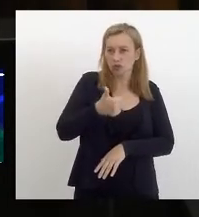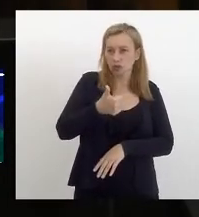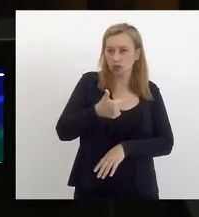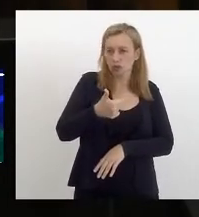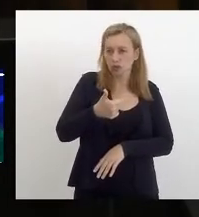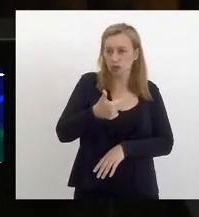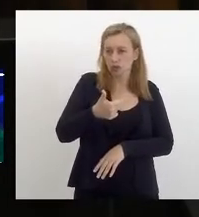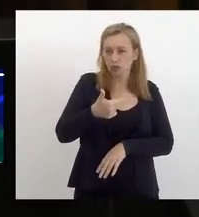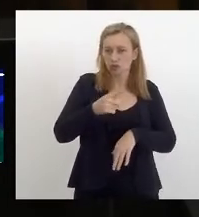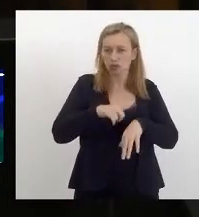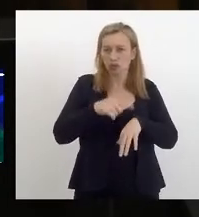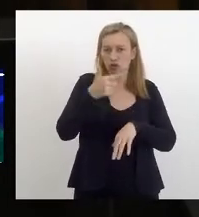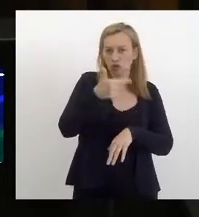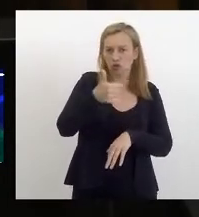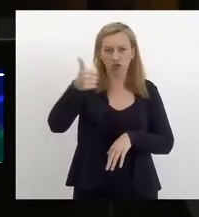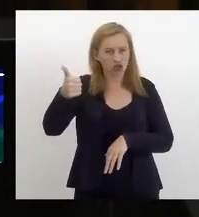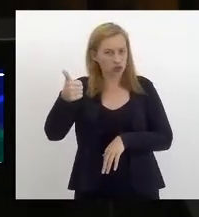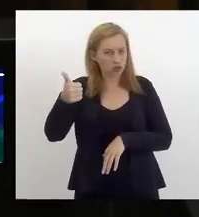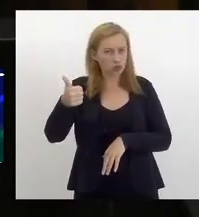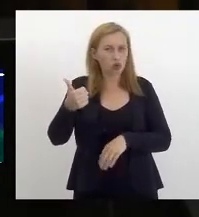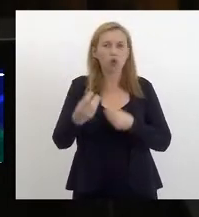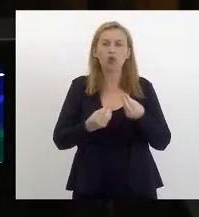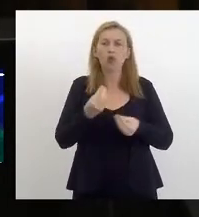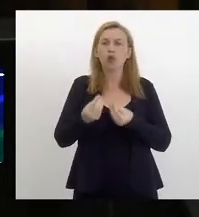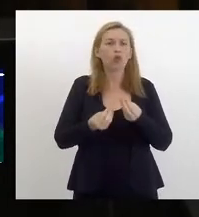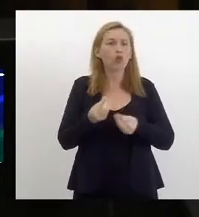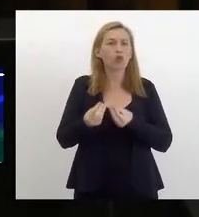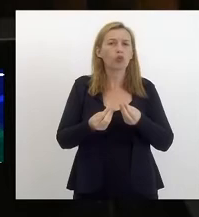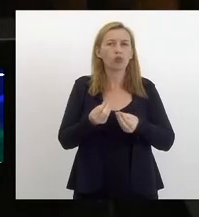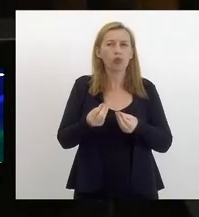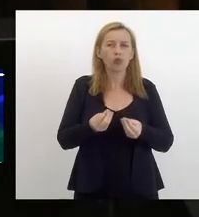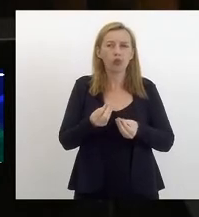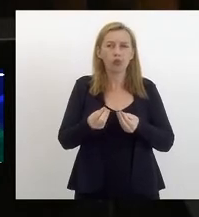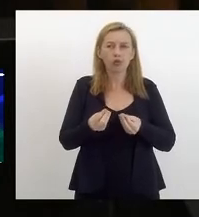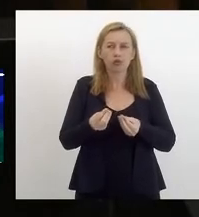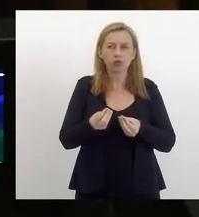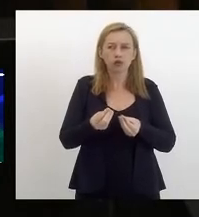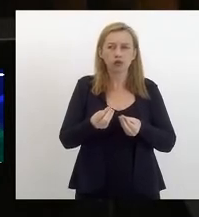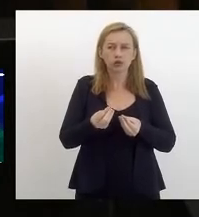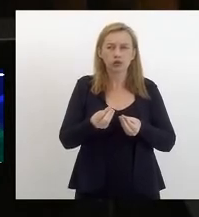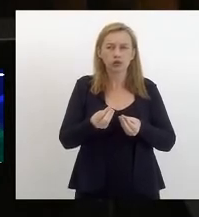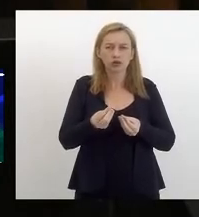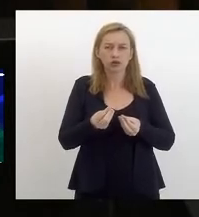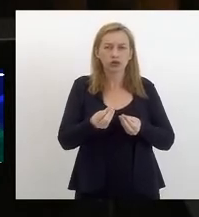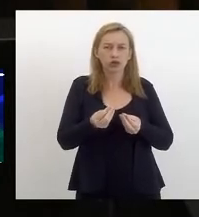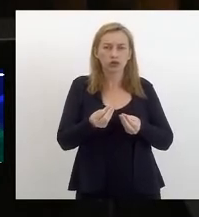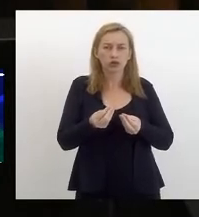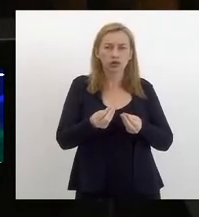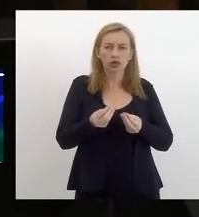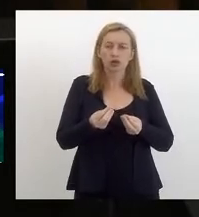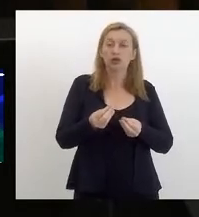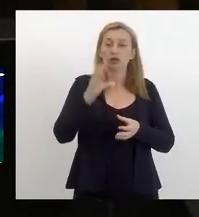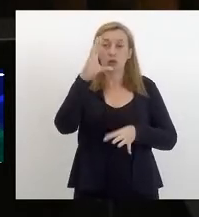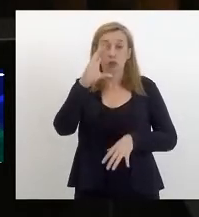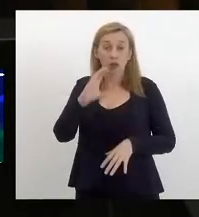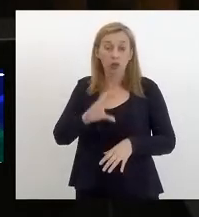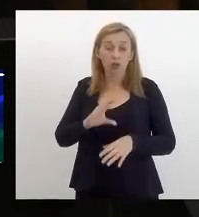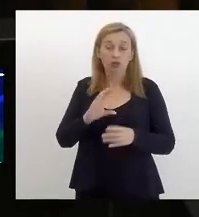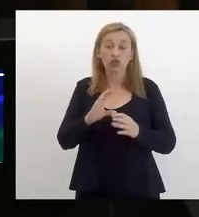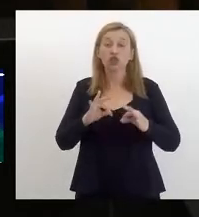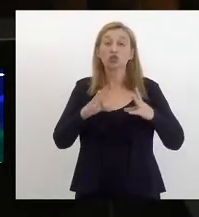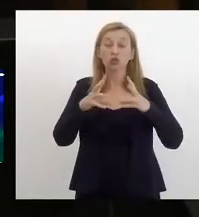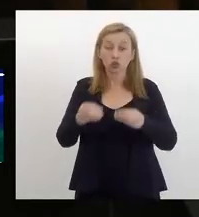2021 Como foi o comportamento das nossas receitas uma boa audiência pública